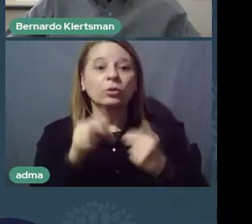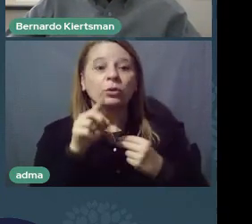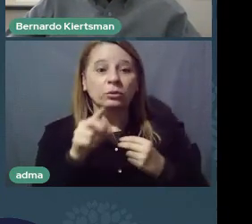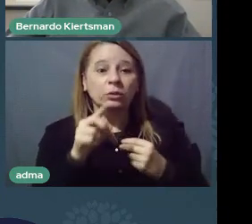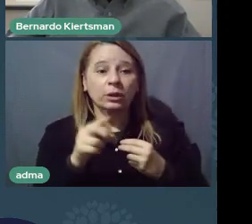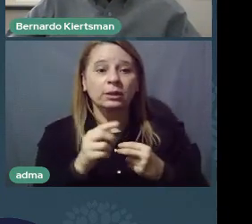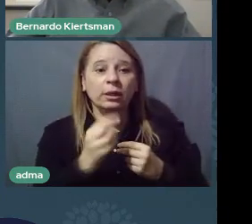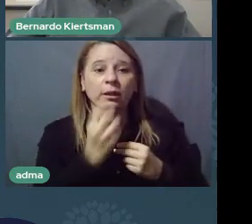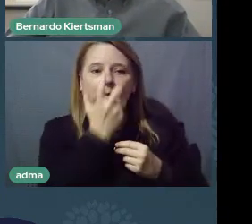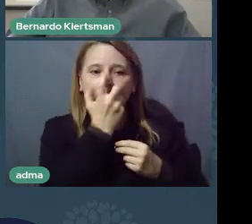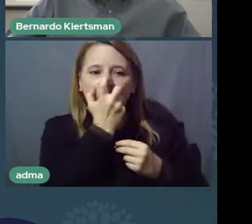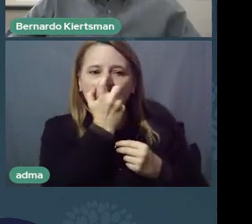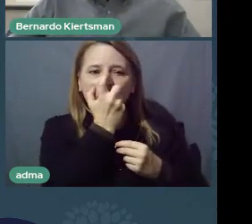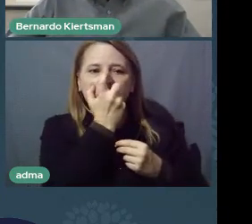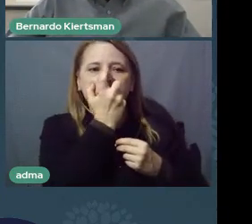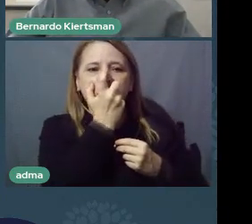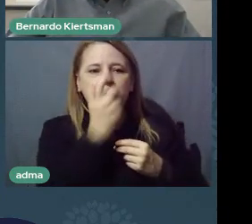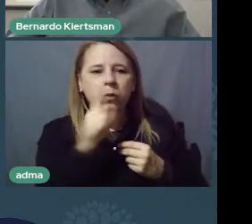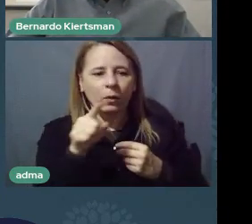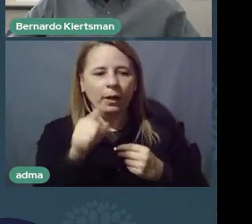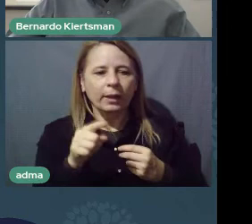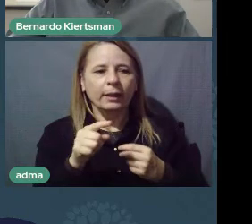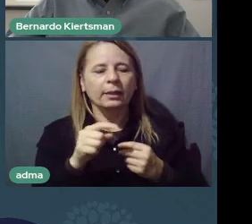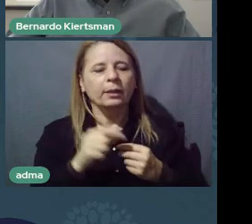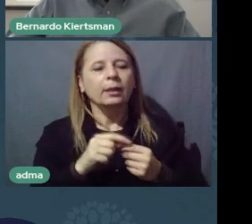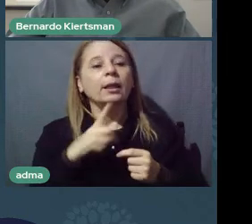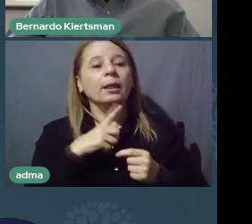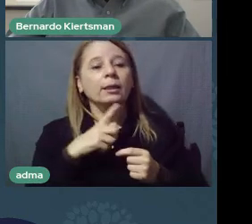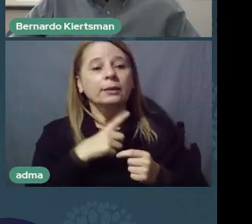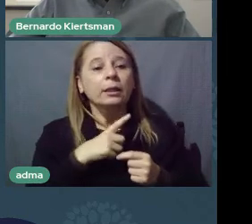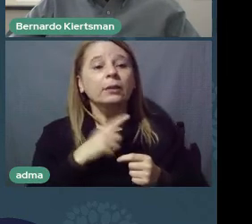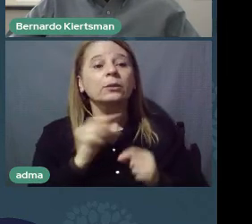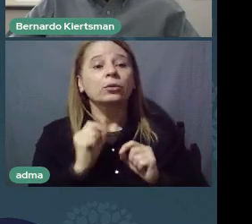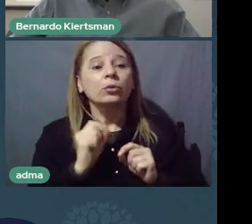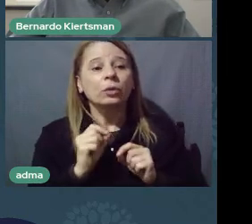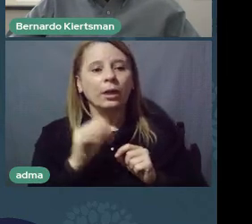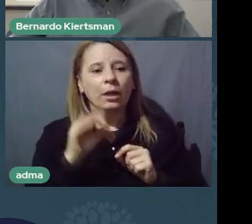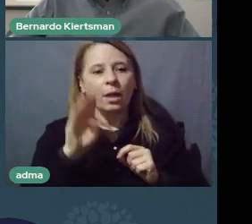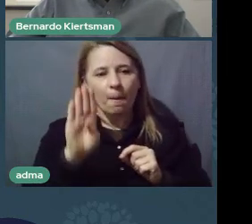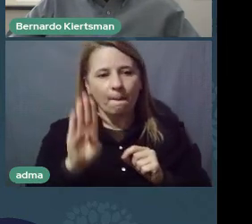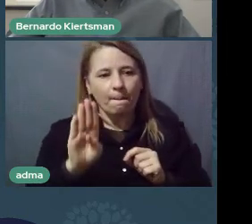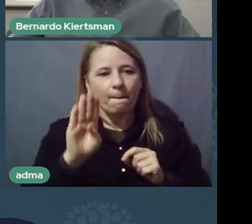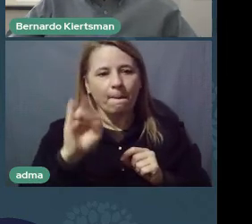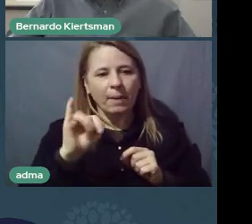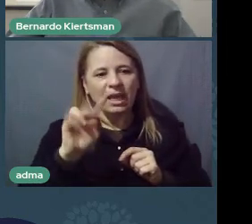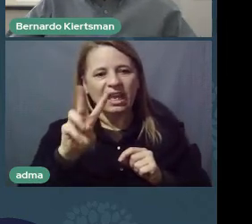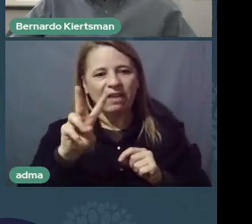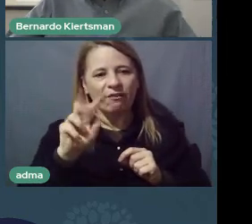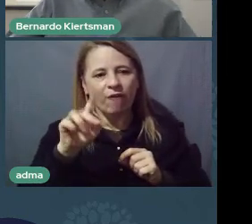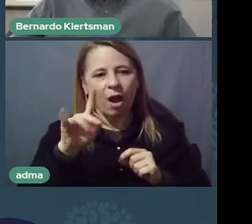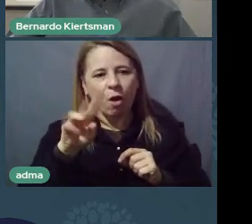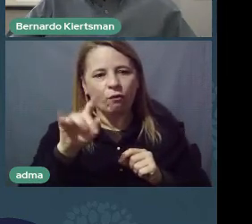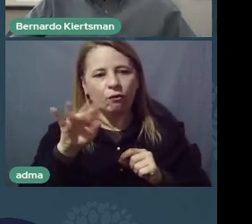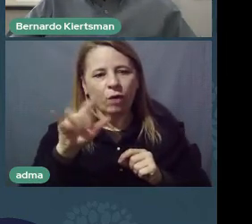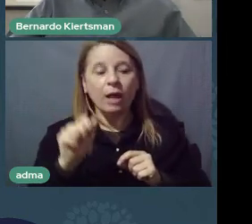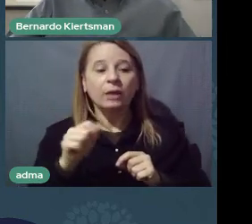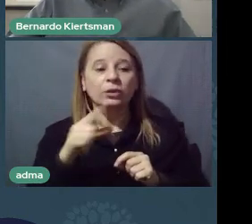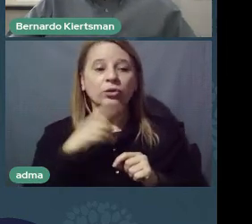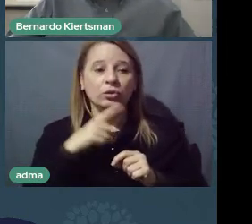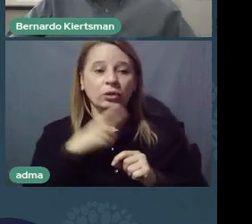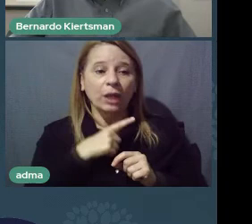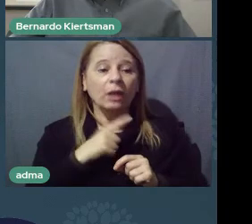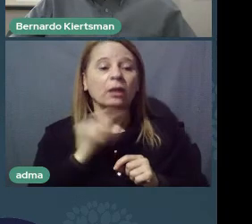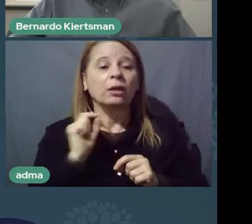spray com espaçador. O espaçador deve ser um espaçador bivalvulado, onde você tem uma